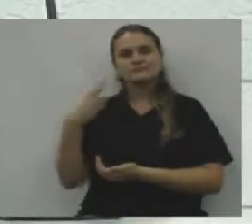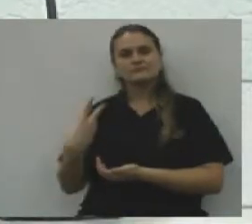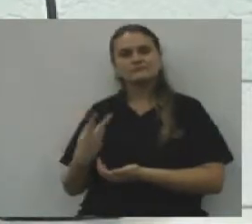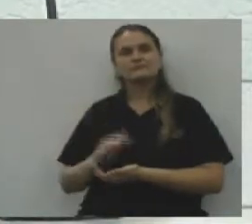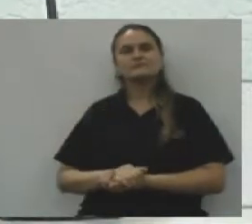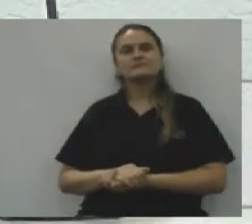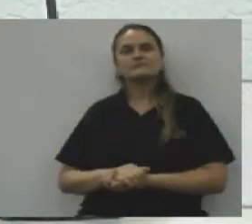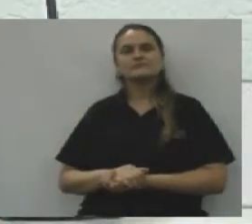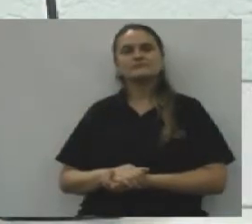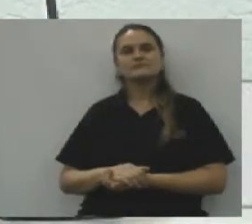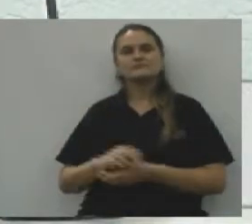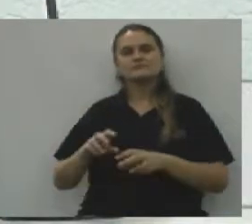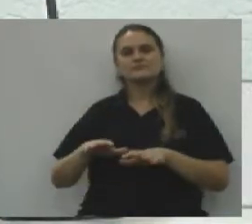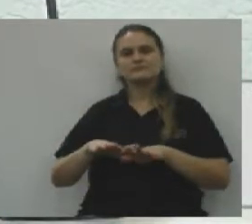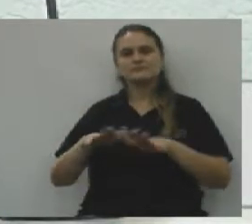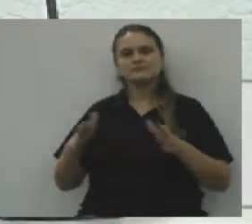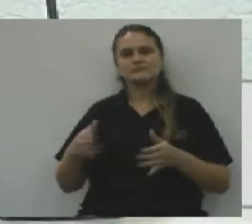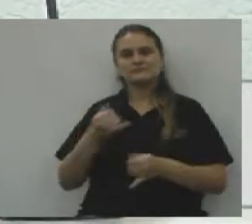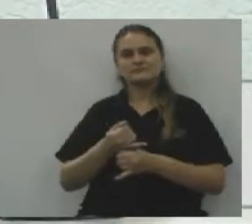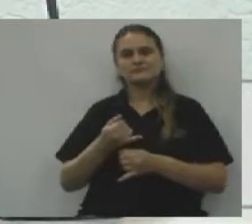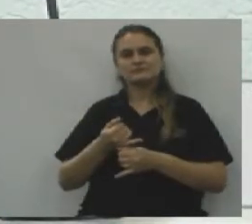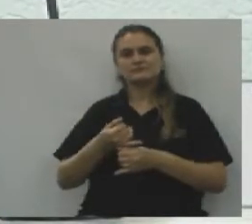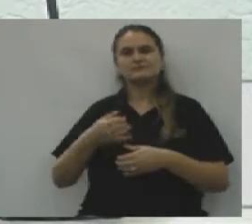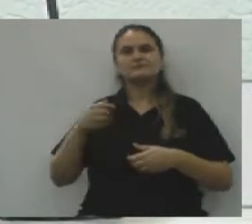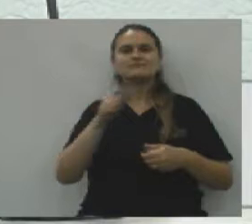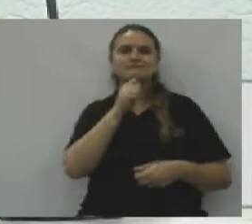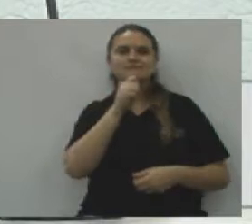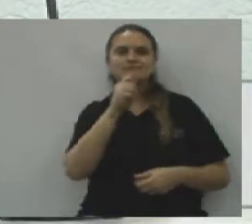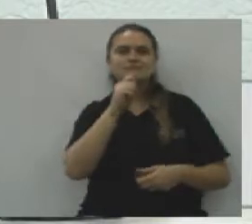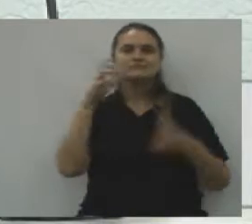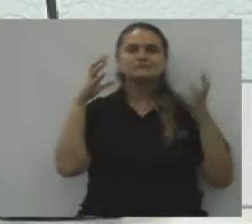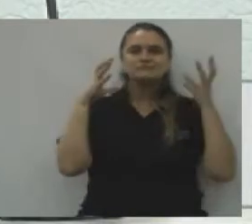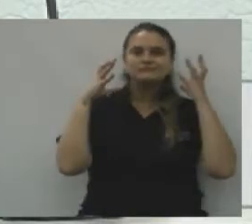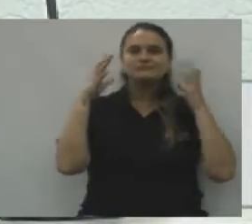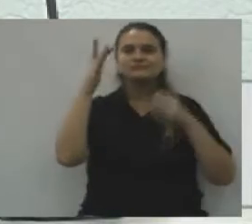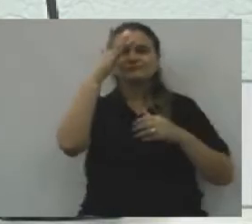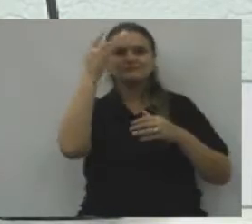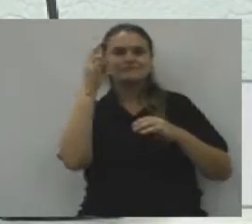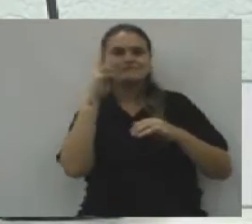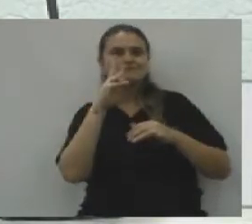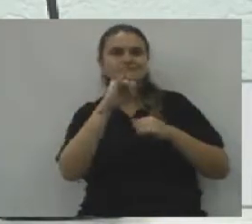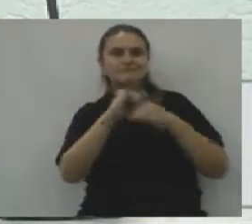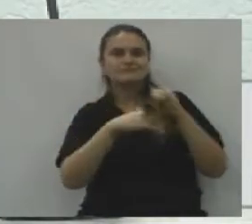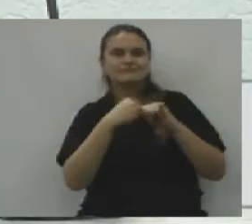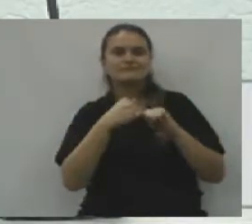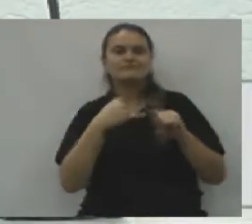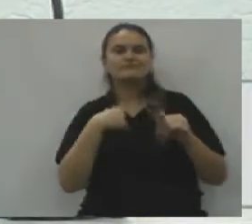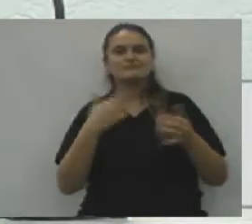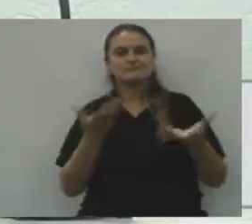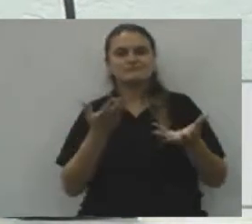né, ao plenário e à imprensa falada escrita, internautas. E, neste momento, eu